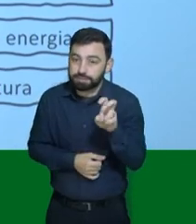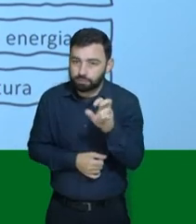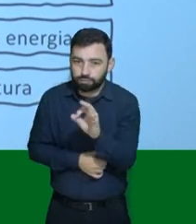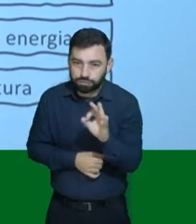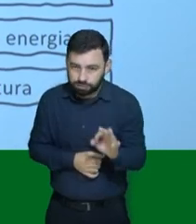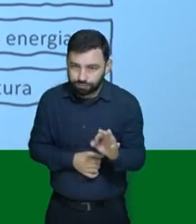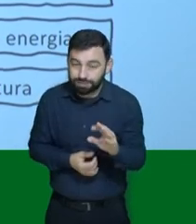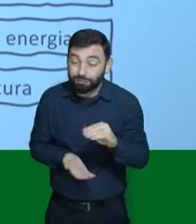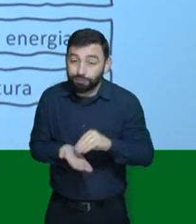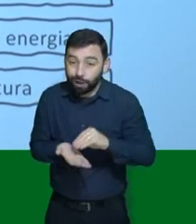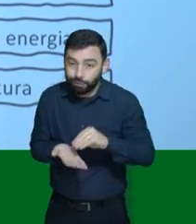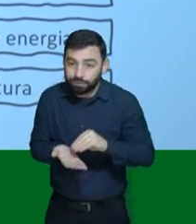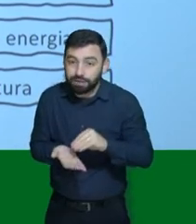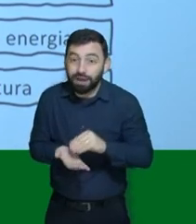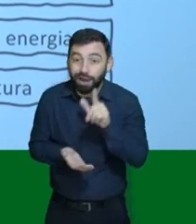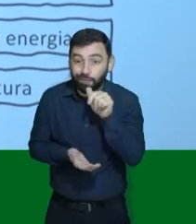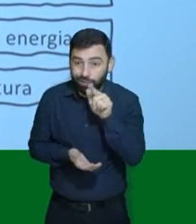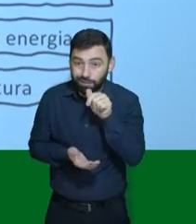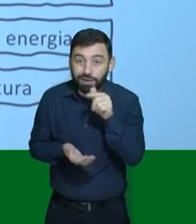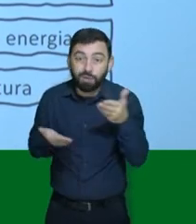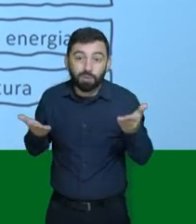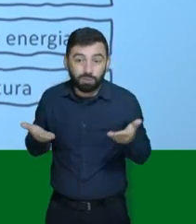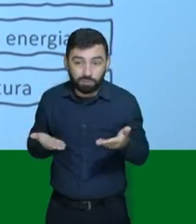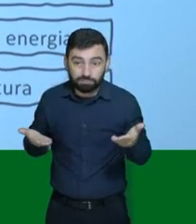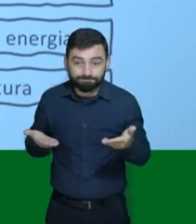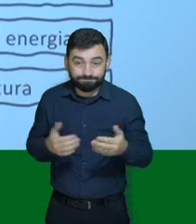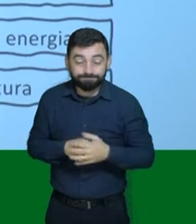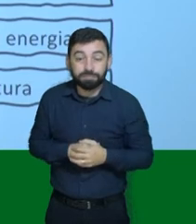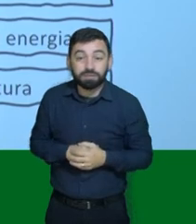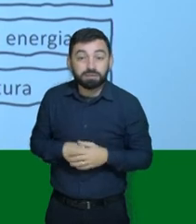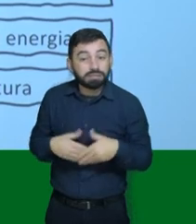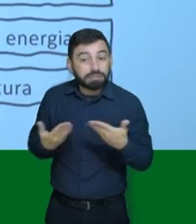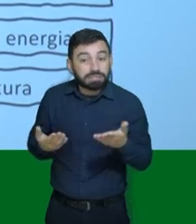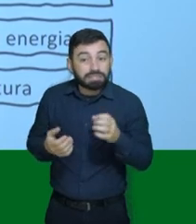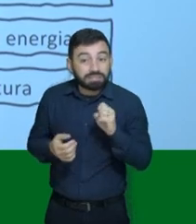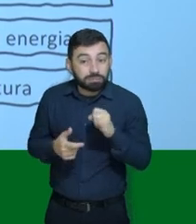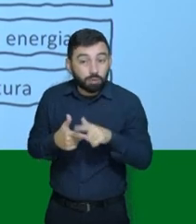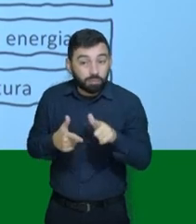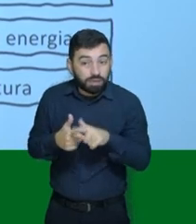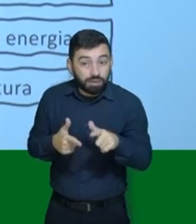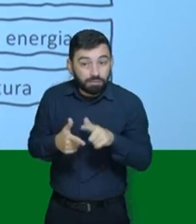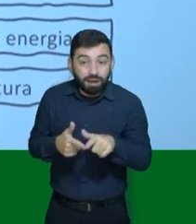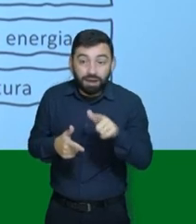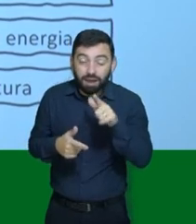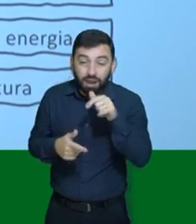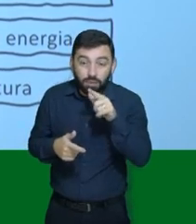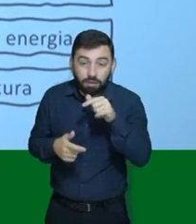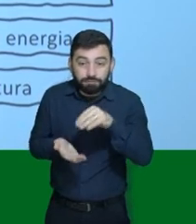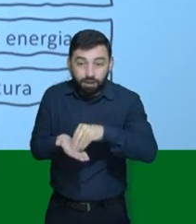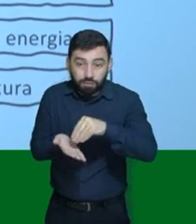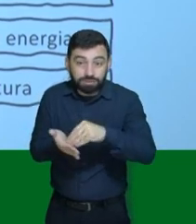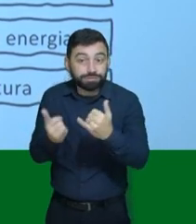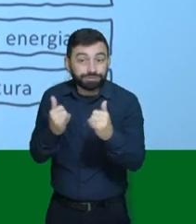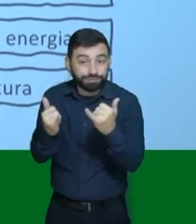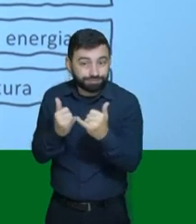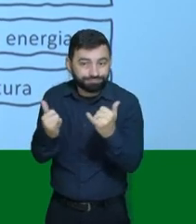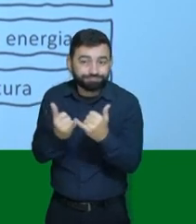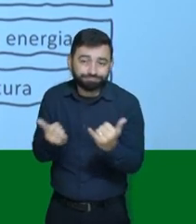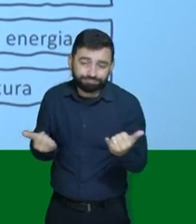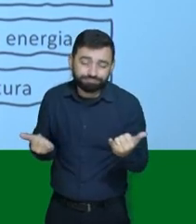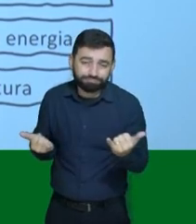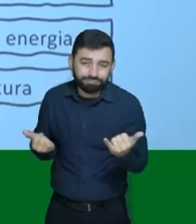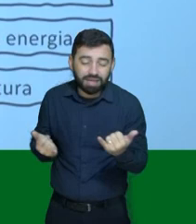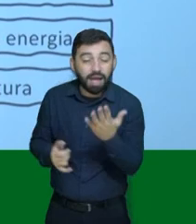cada vez mais escassez de água, mostrei para vocês, né? Tá? Então, é crise energética hídrica, né, de abastecimento, mas